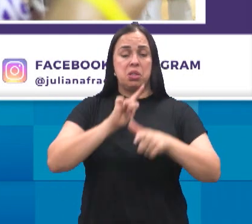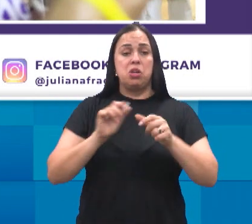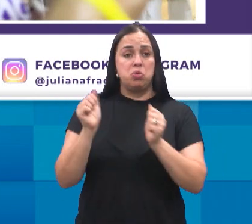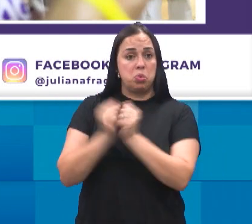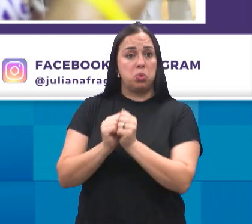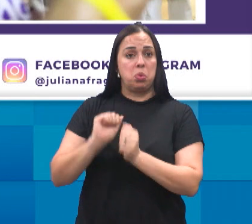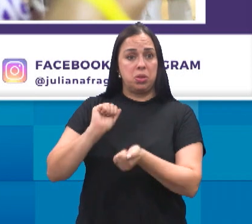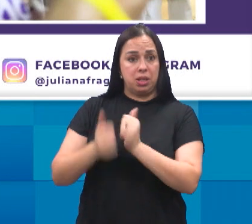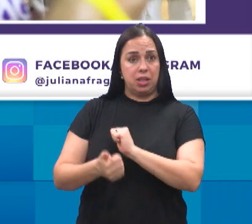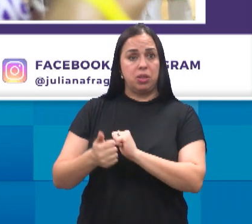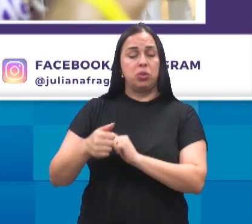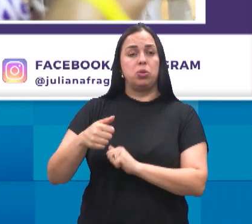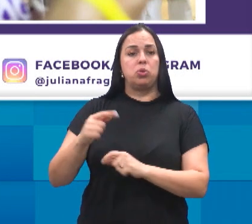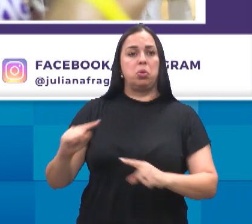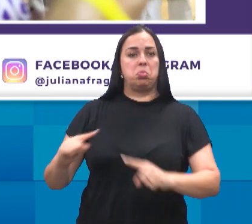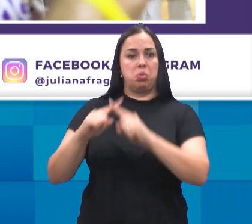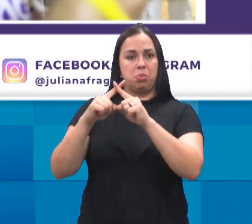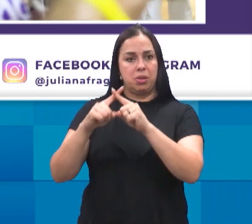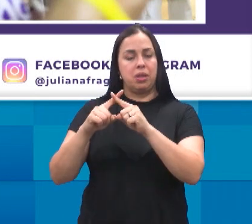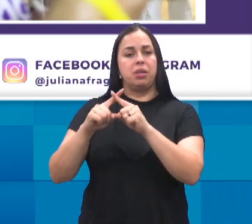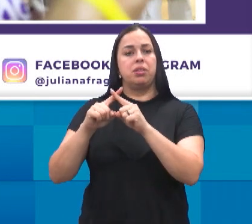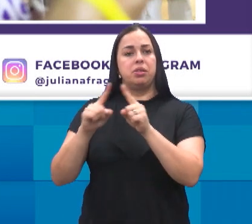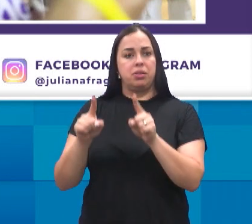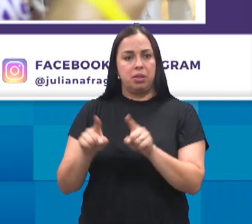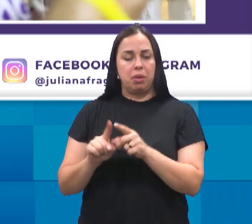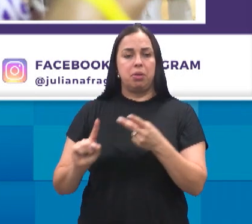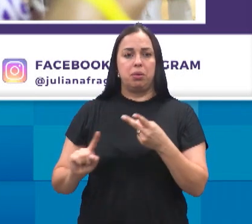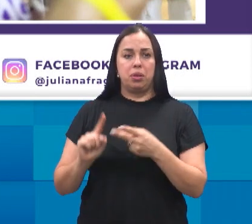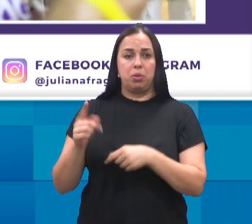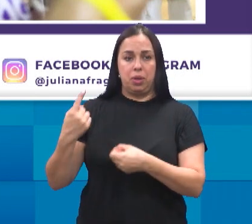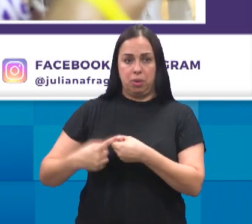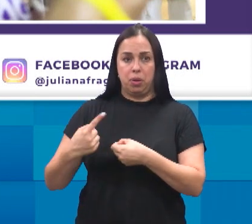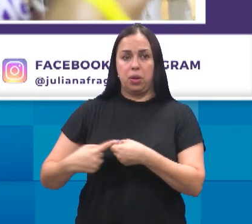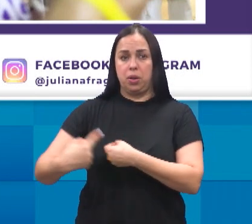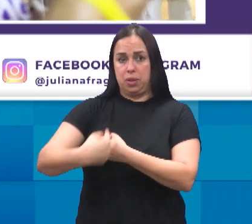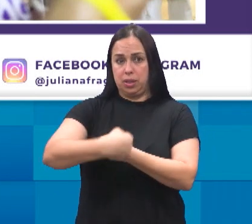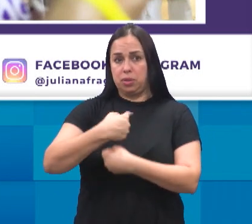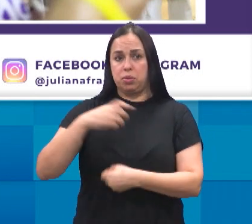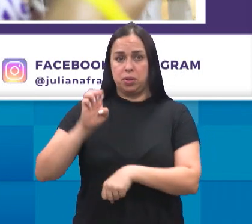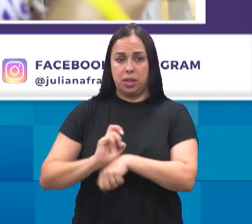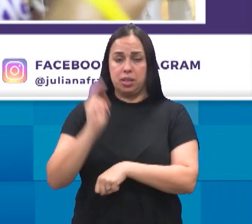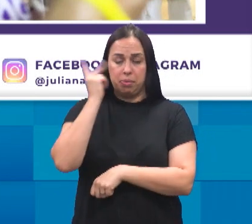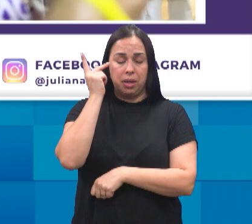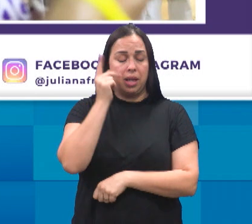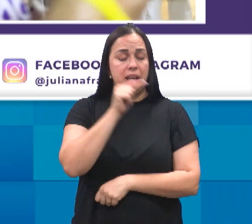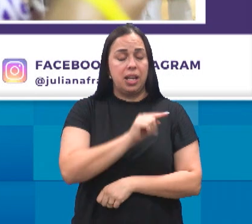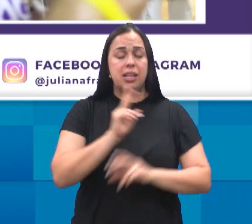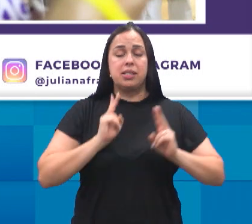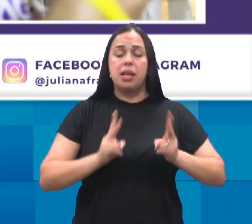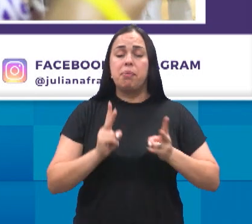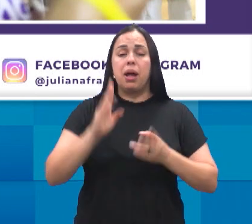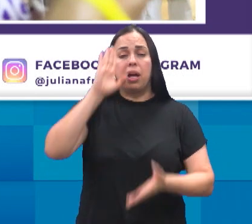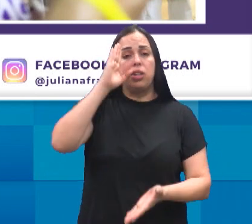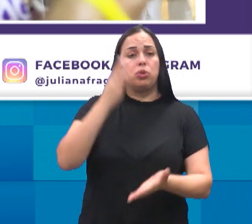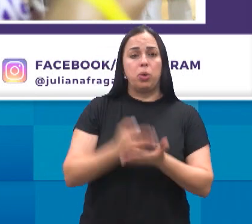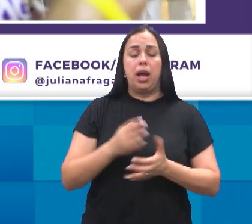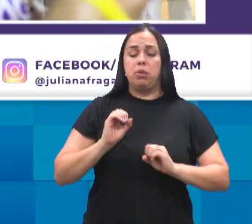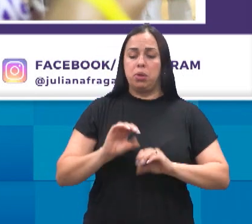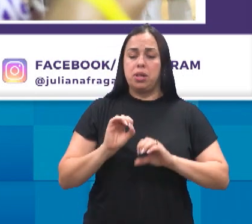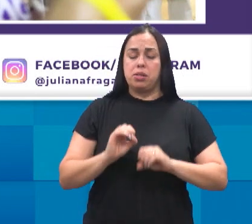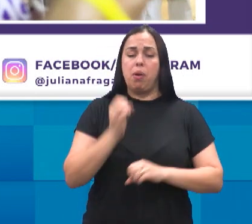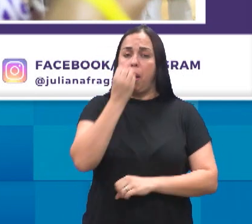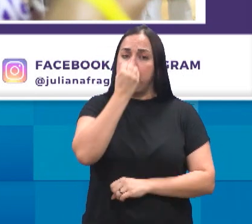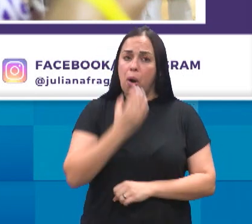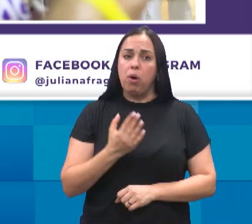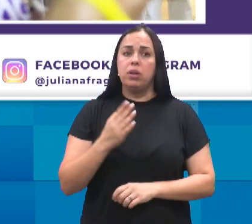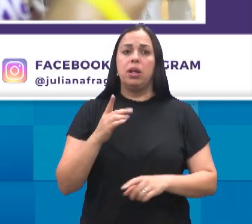nos Jogos Regionais e Jogos Abertos do interior. Por acreditar sempre na educação e na necessidade do aprendizado, Everaldo